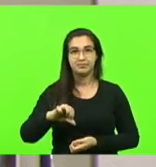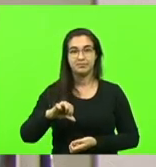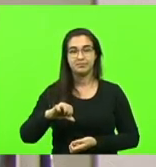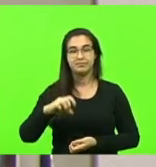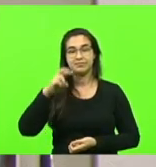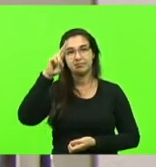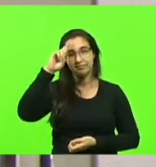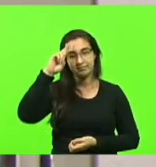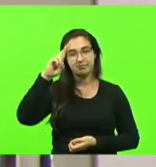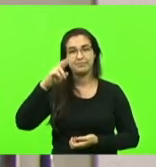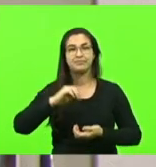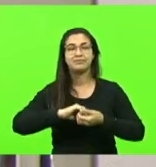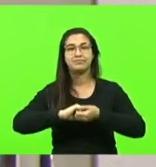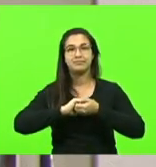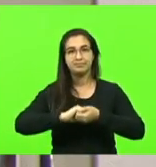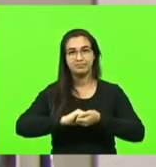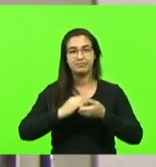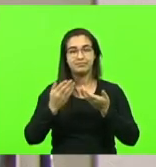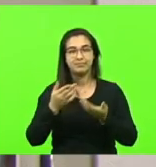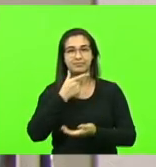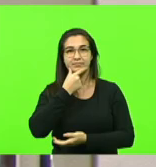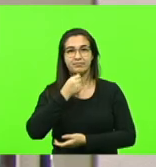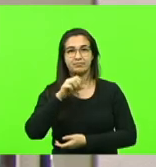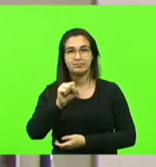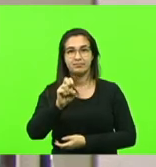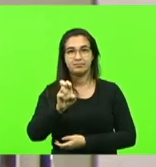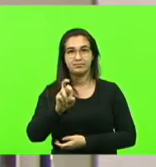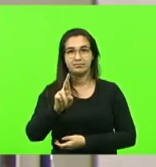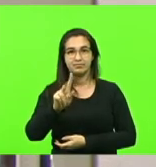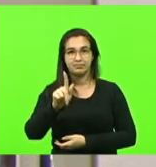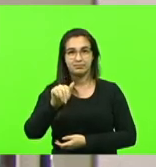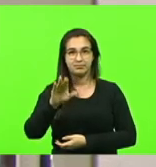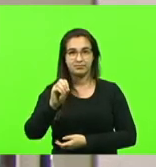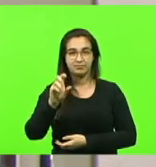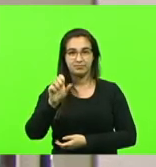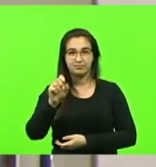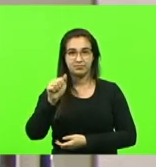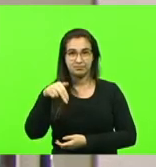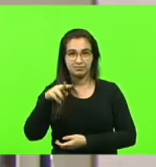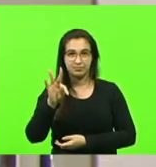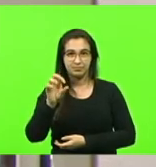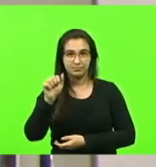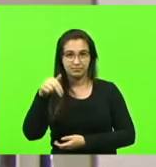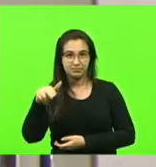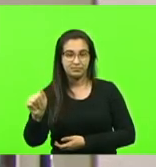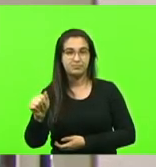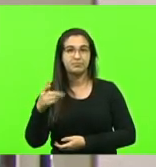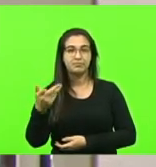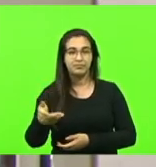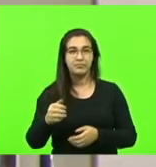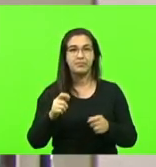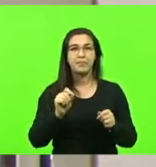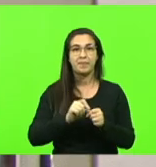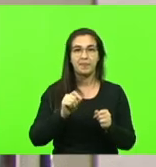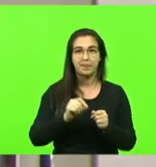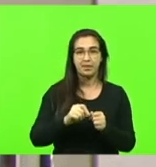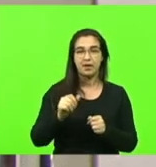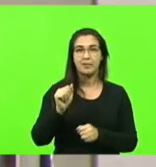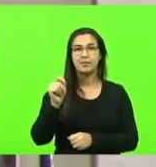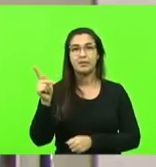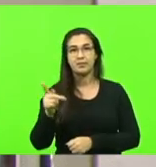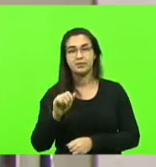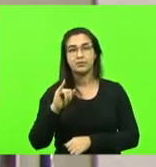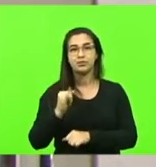Floriano, cumprimentando o Sr. Sérgio Santana, pelos serviços prestados, frente à Associação dos Aposentados e Pensionistas de Joinville. Em